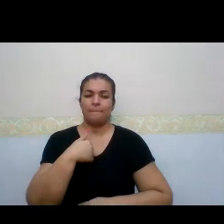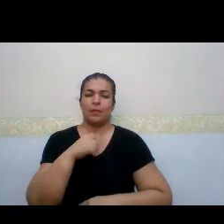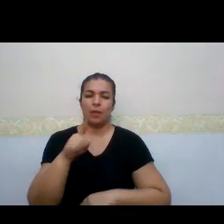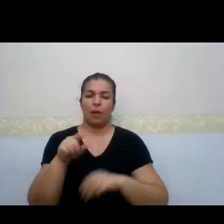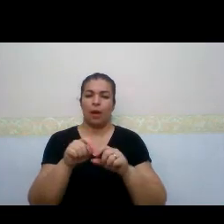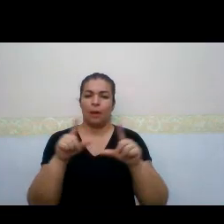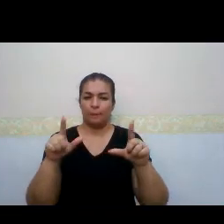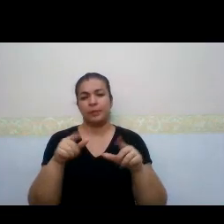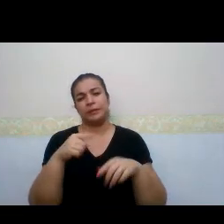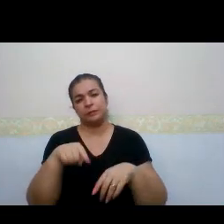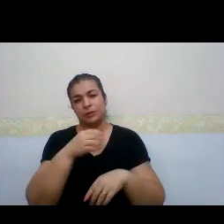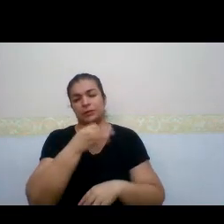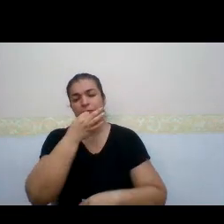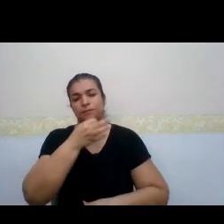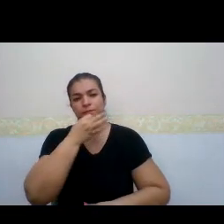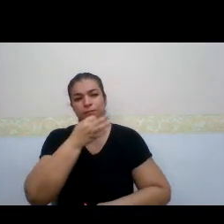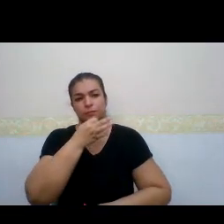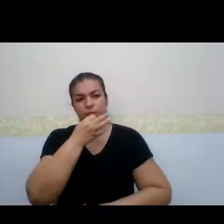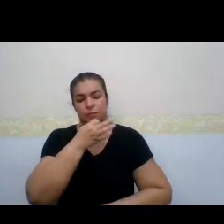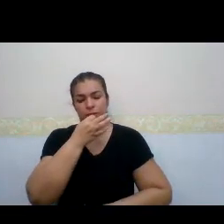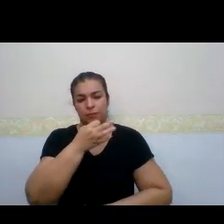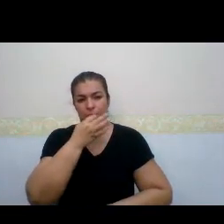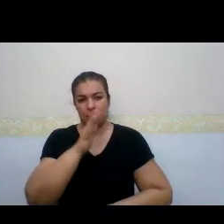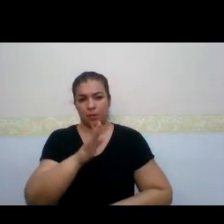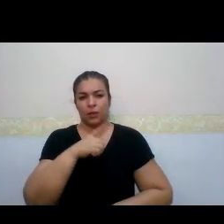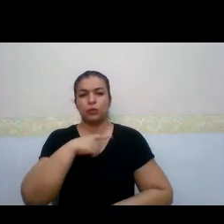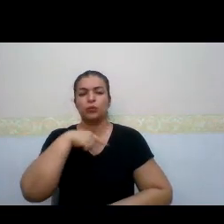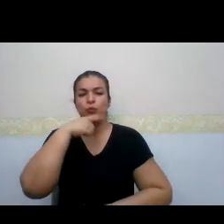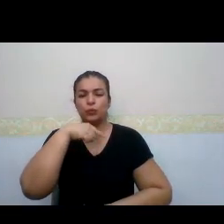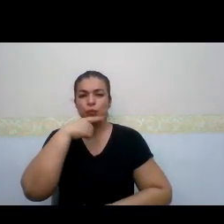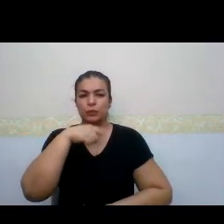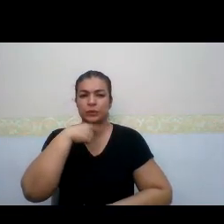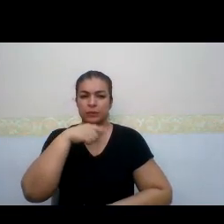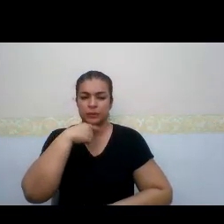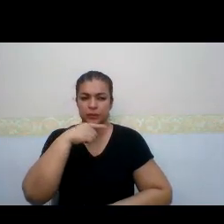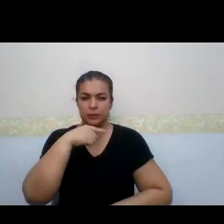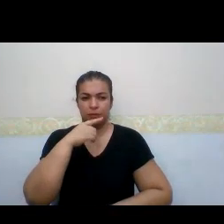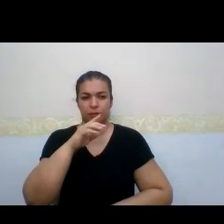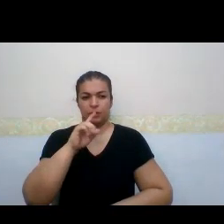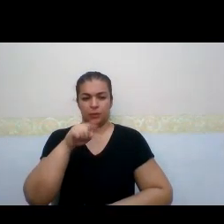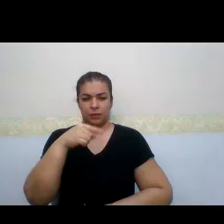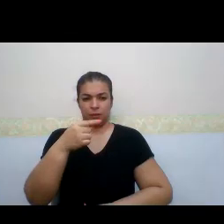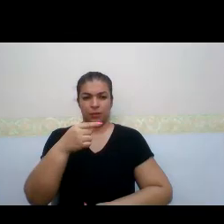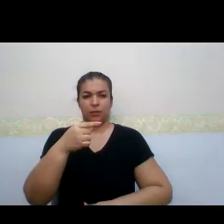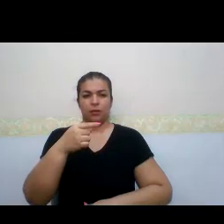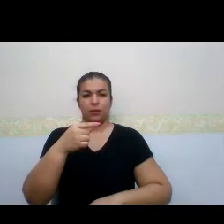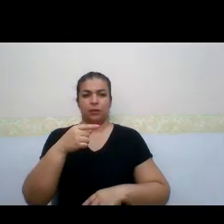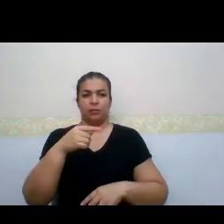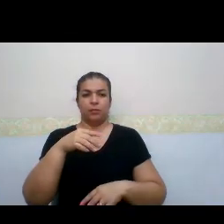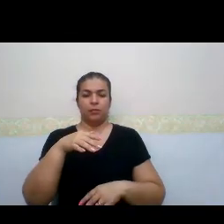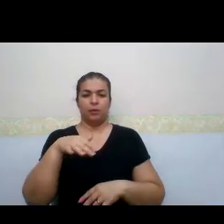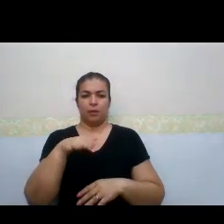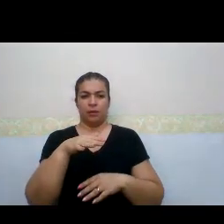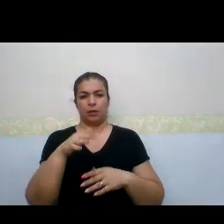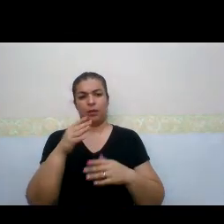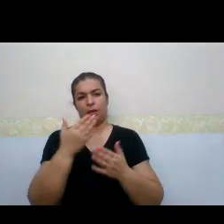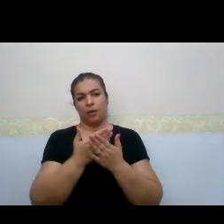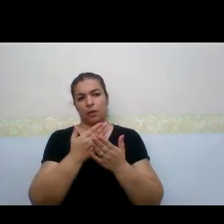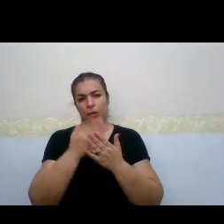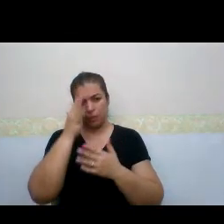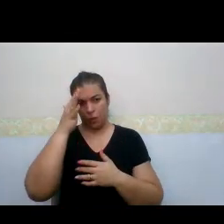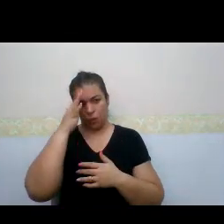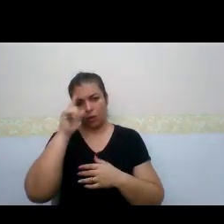alguns comentários, mas dúvidas, vamos deixar para esse momento após a parte teórica, pode ser?